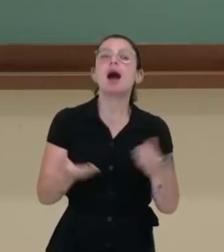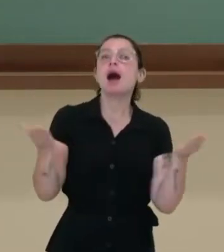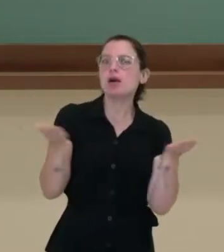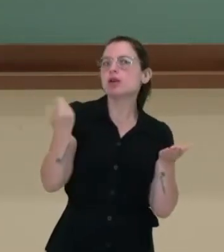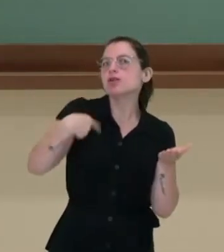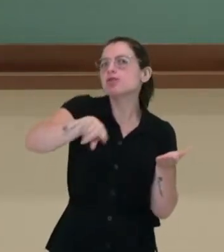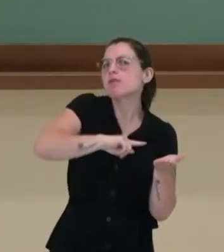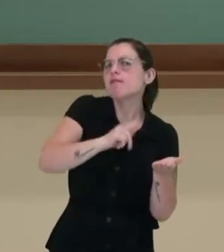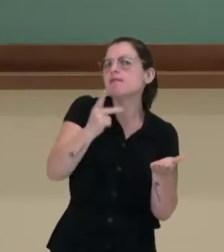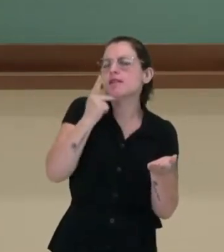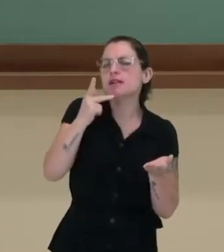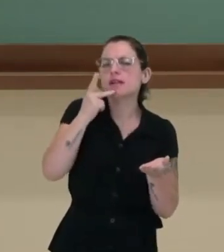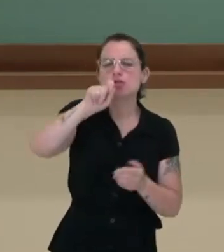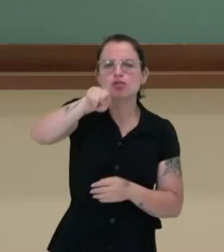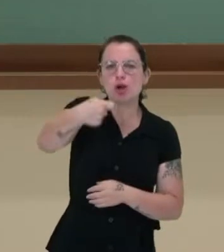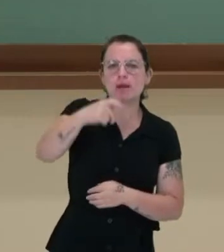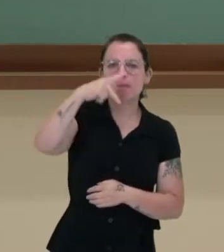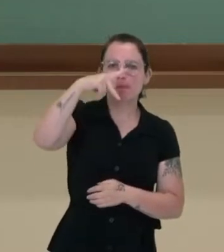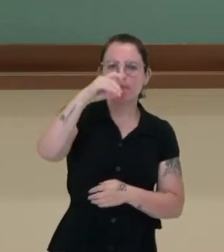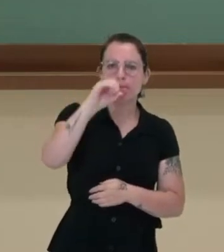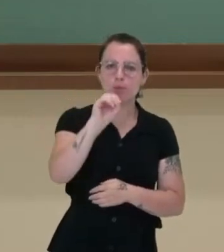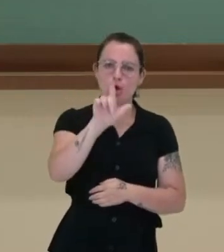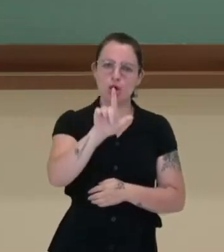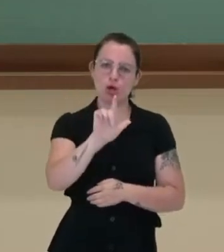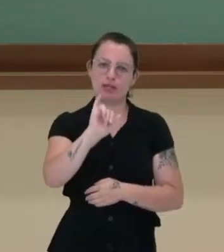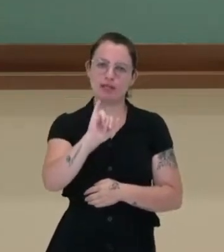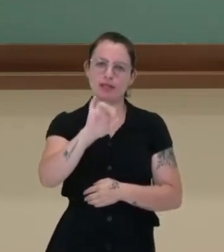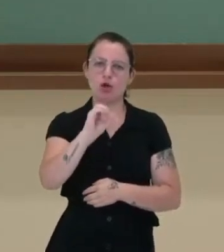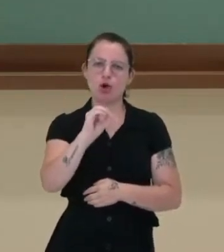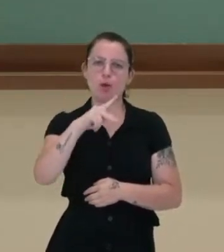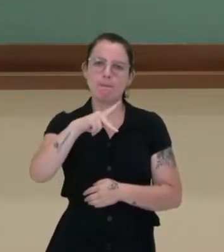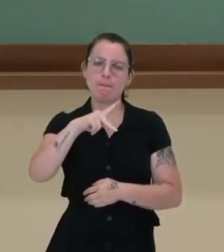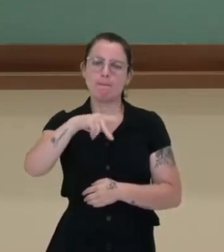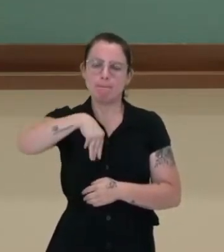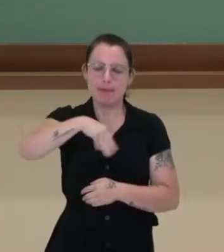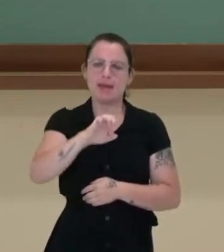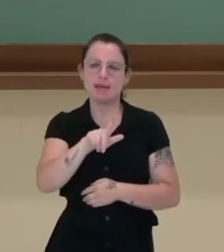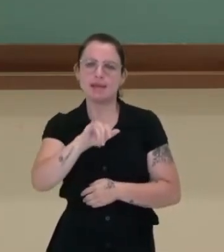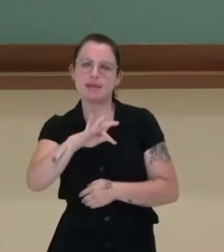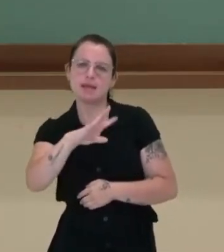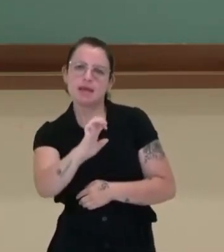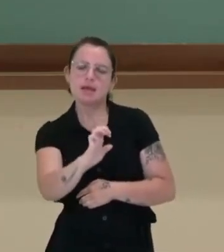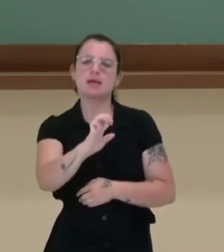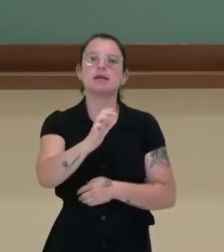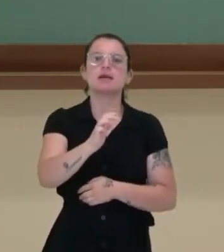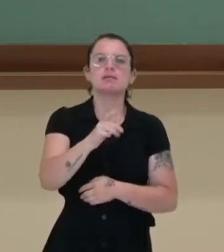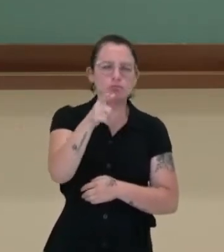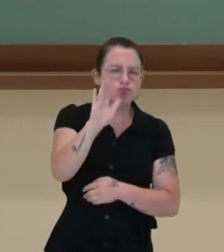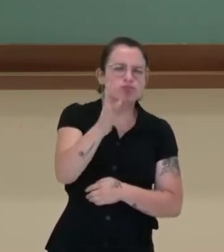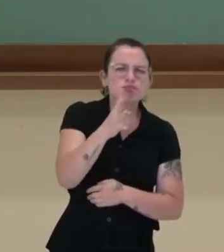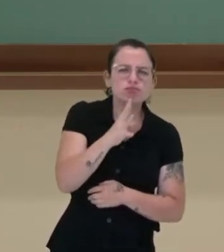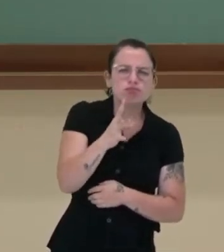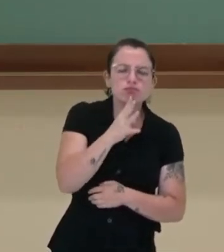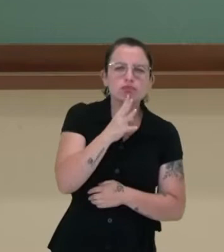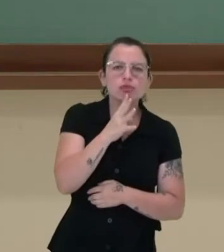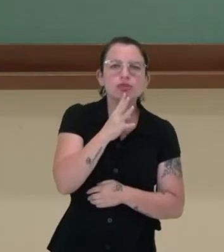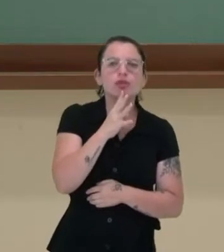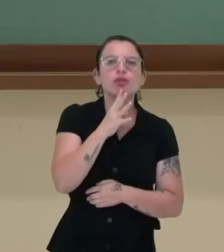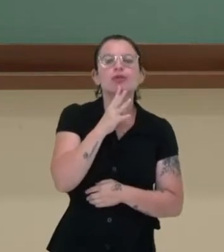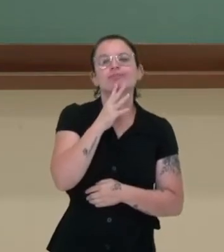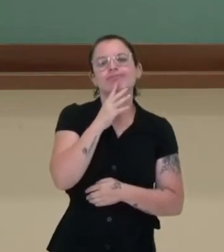poliomielite. Você aí de casa já ouviu falar sobre a poliomielite? Ou mais conhecida